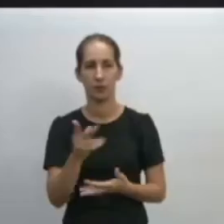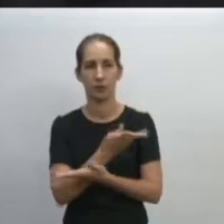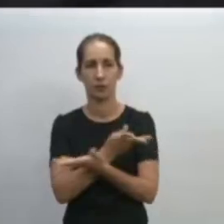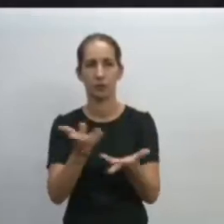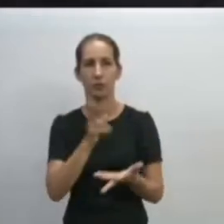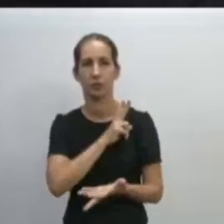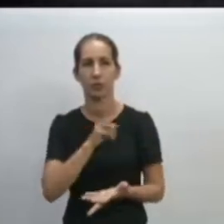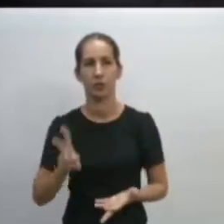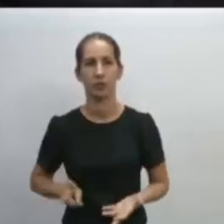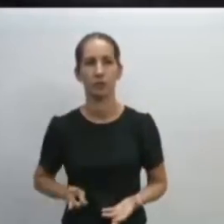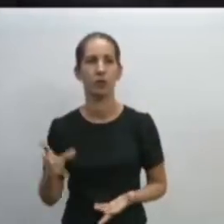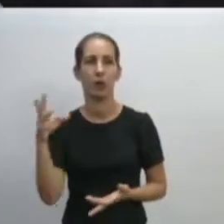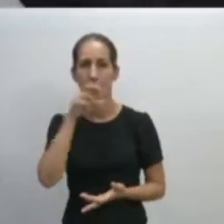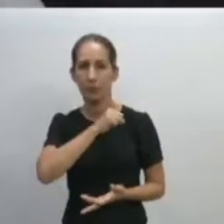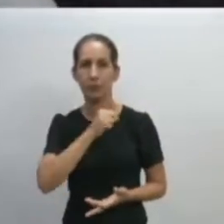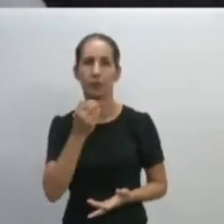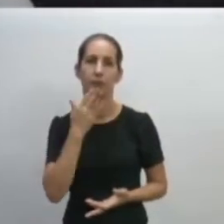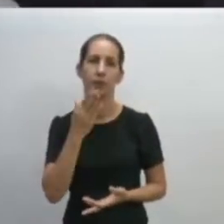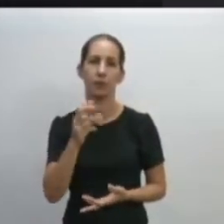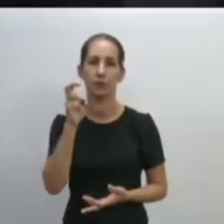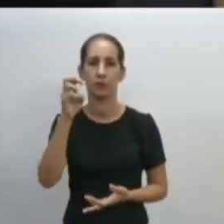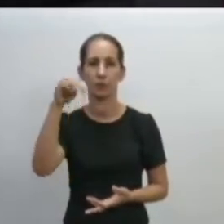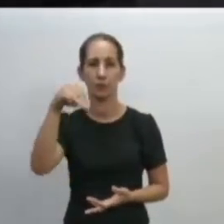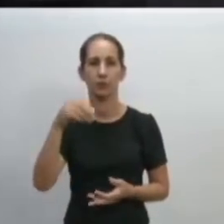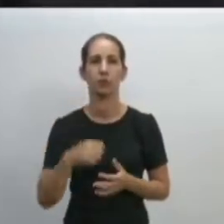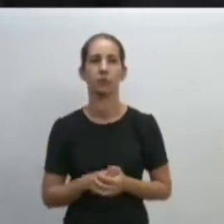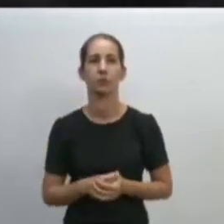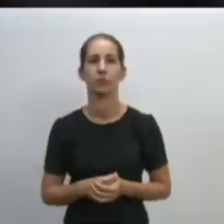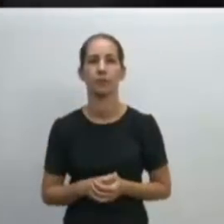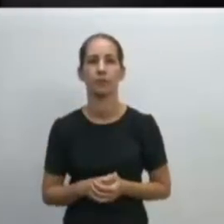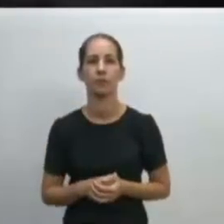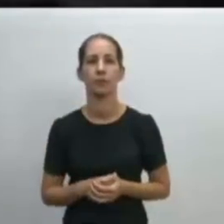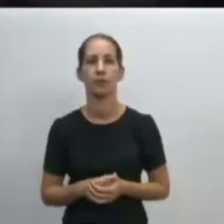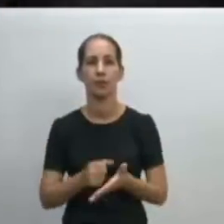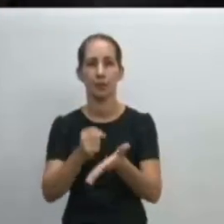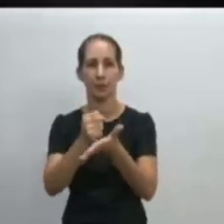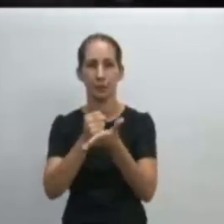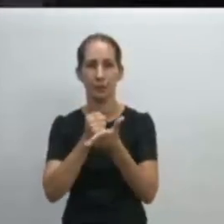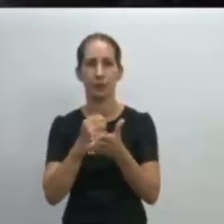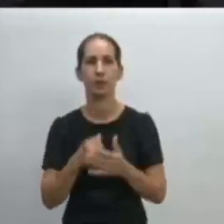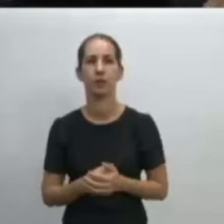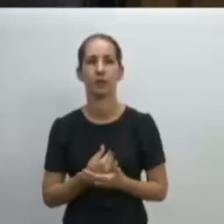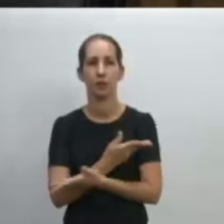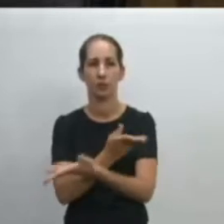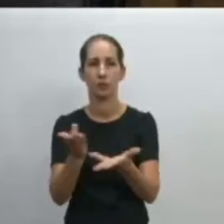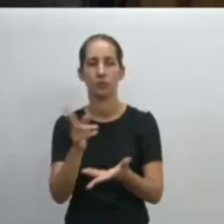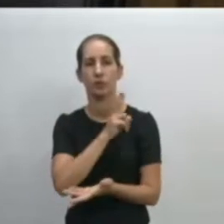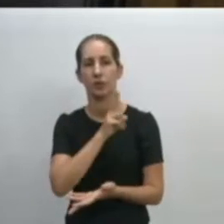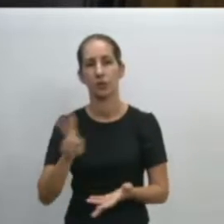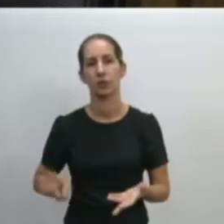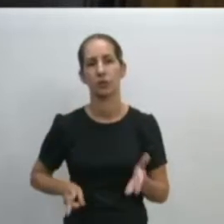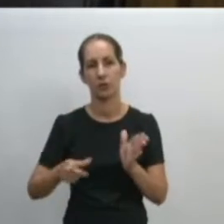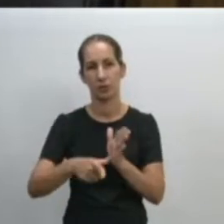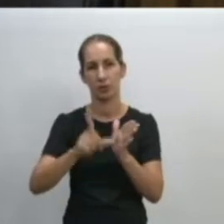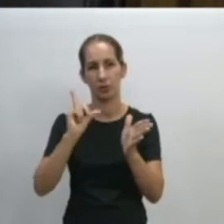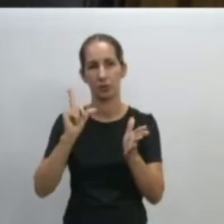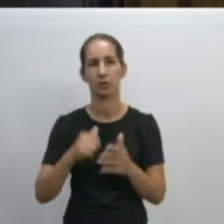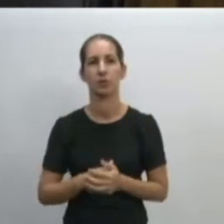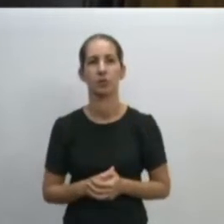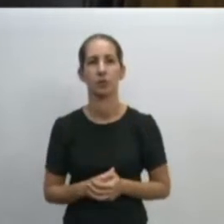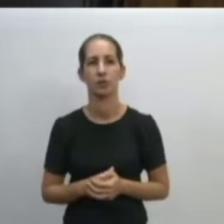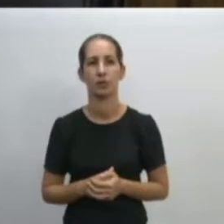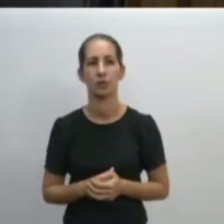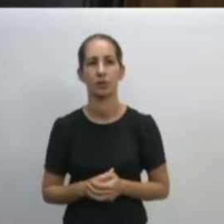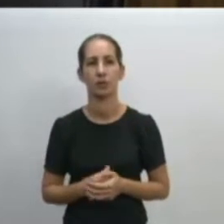vereadores, vai ser muito rápido, eu pedi apenas 5 minutos, apenas para me somar aos vereadores que me antecederam no que se refere